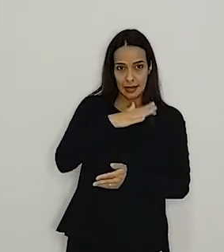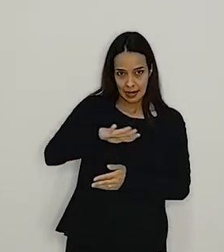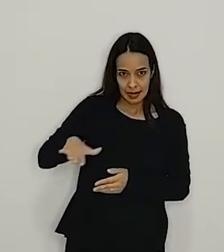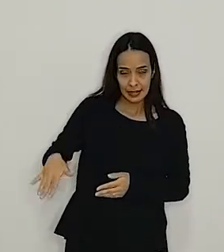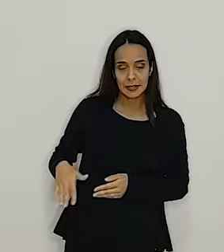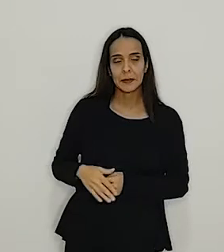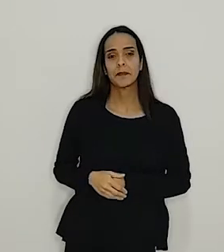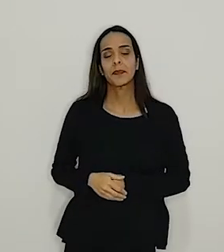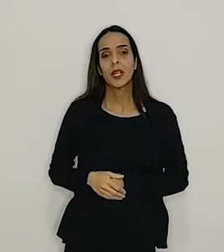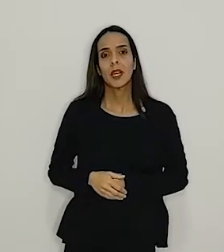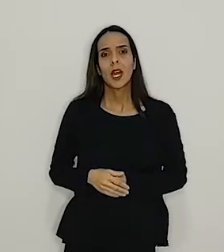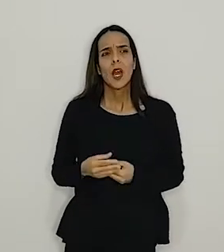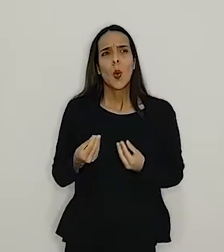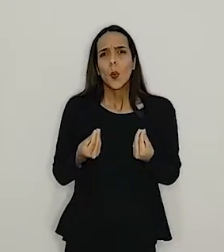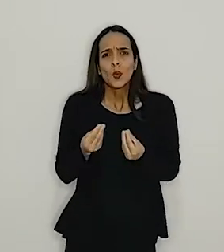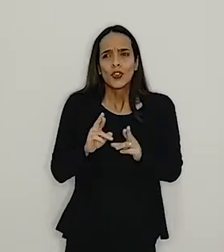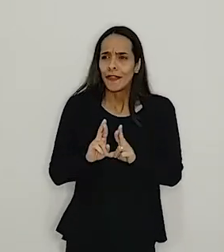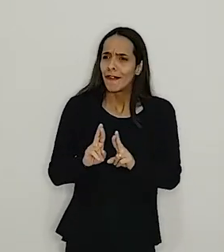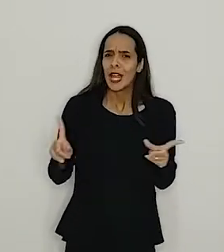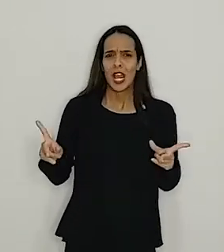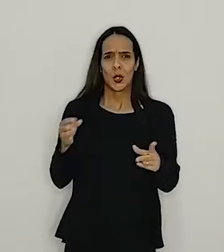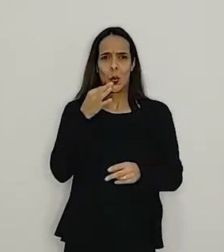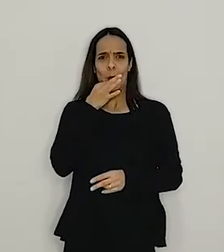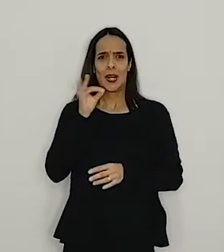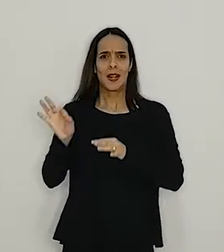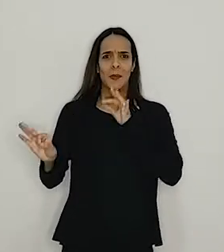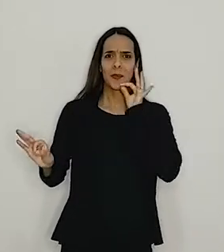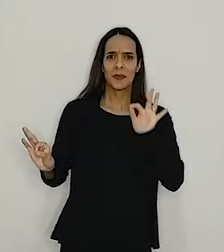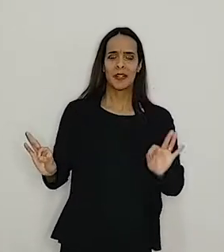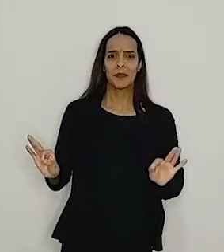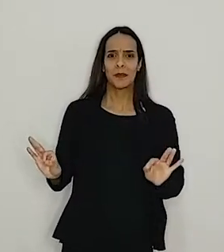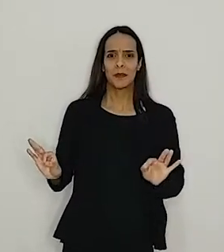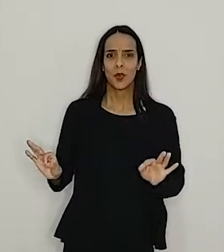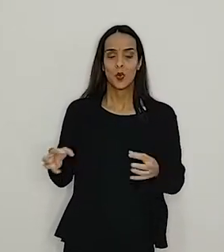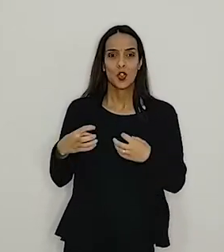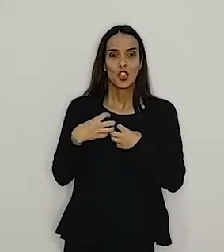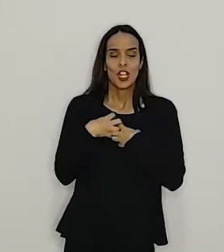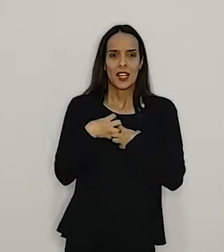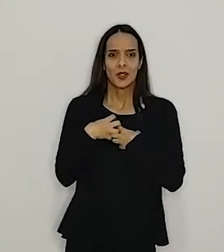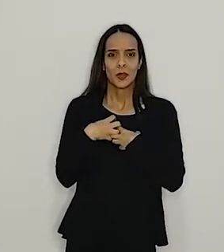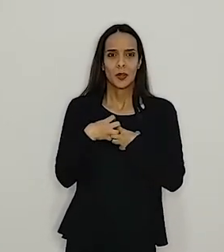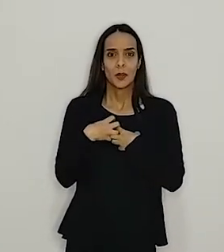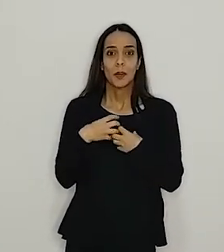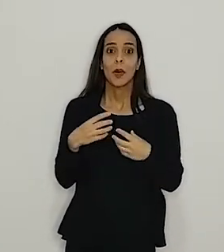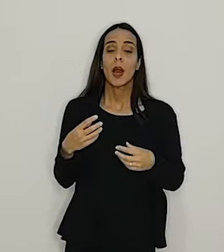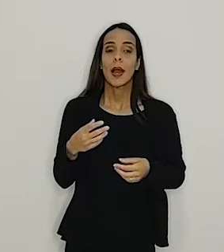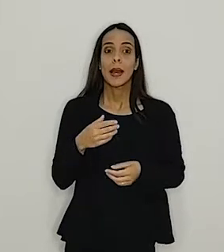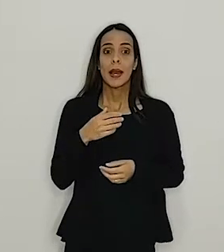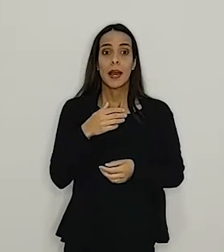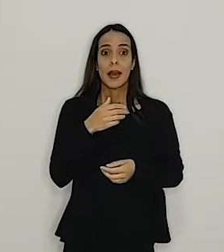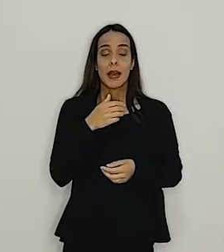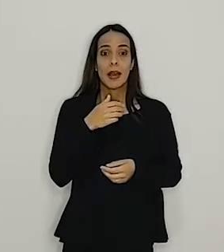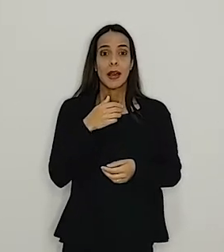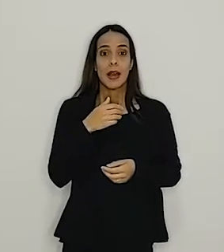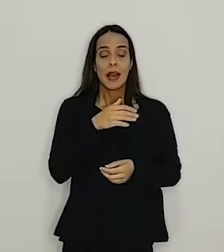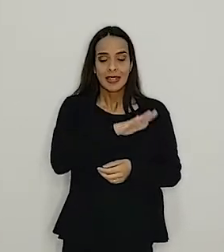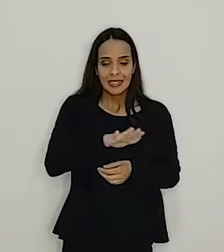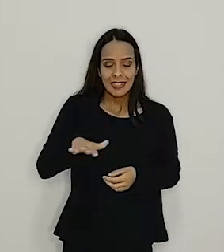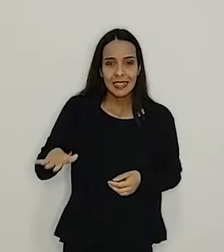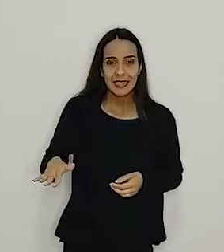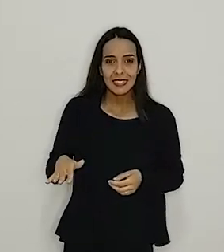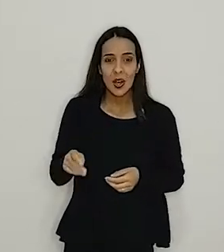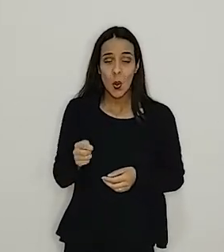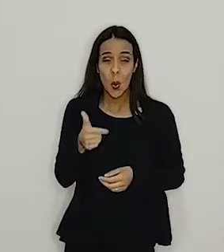perspectivas eram diferentes diante daquela criança que estava ali falecendo por conta de uma neuropatia grave.